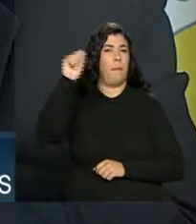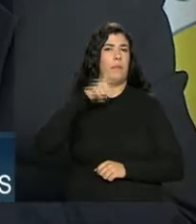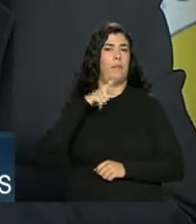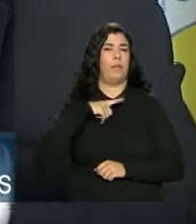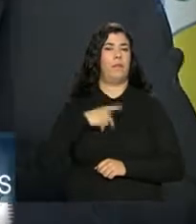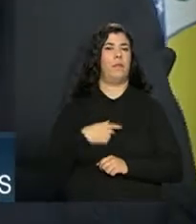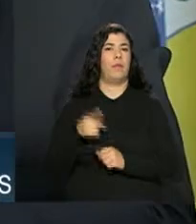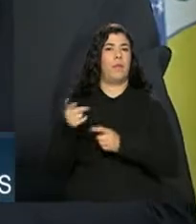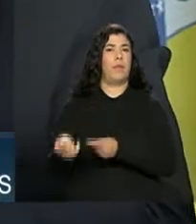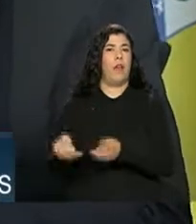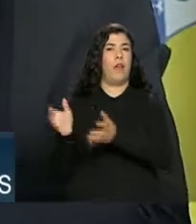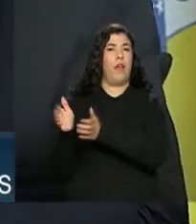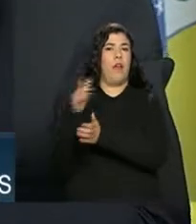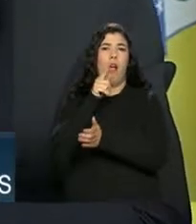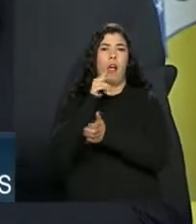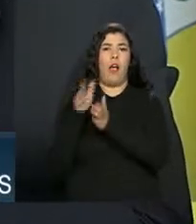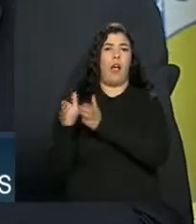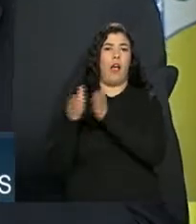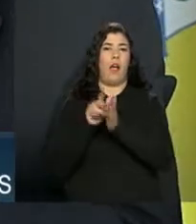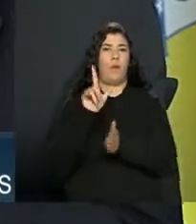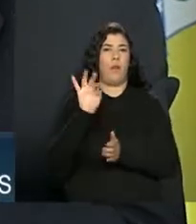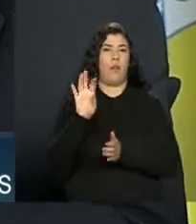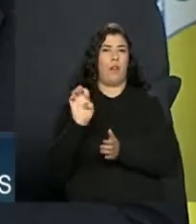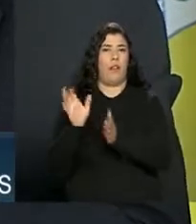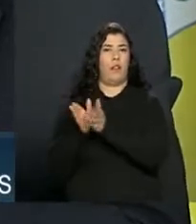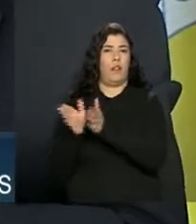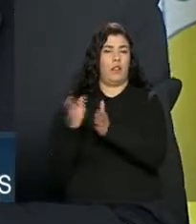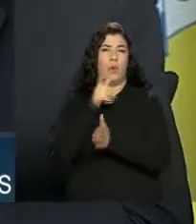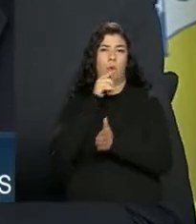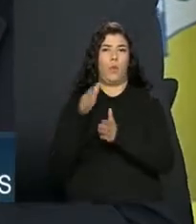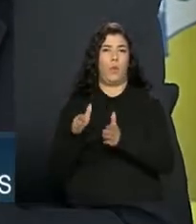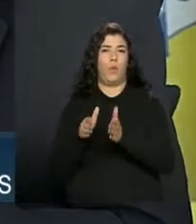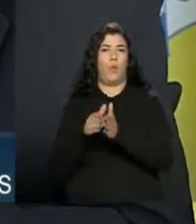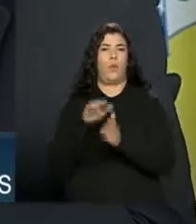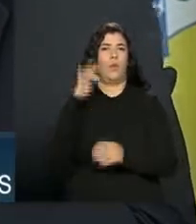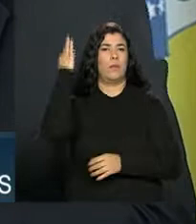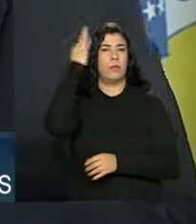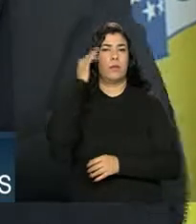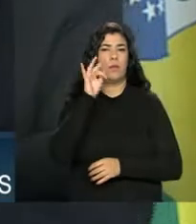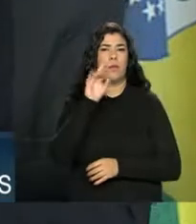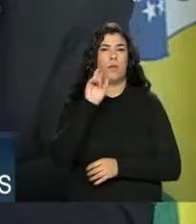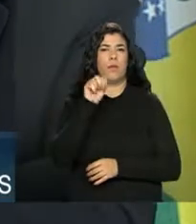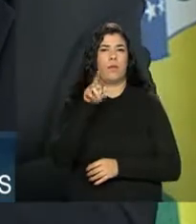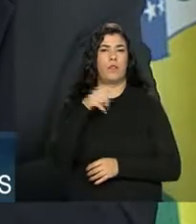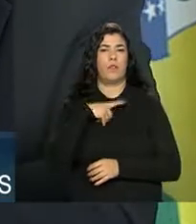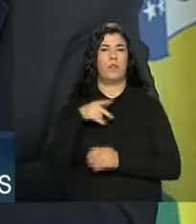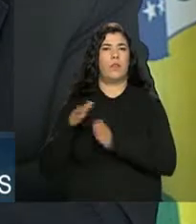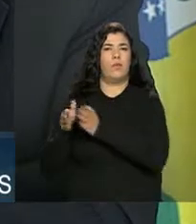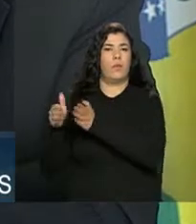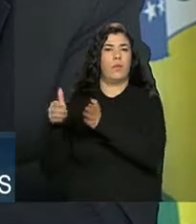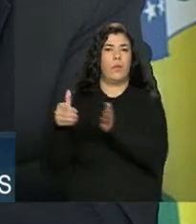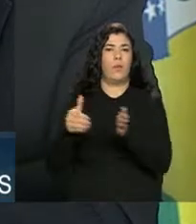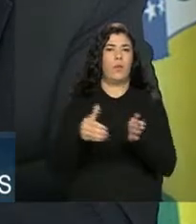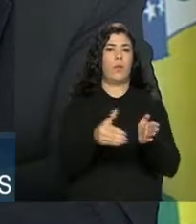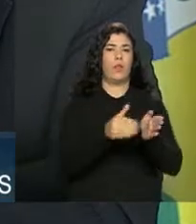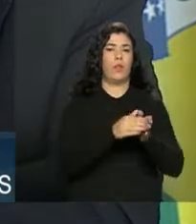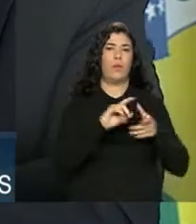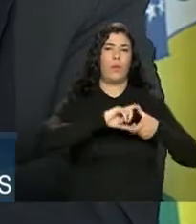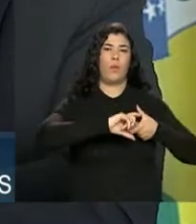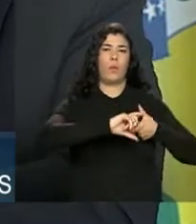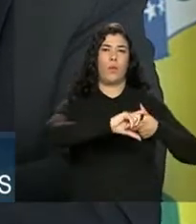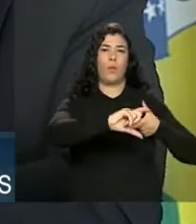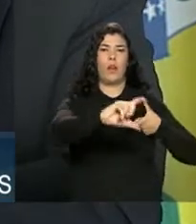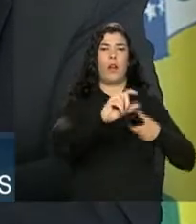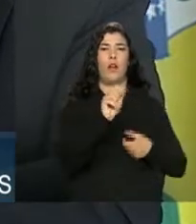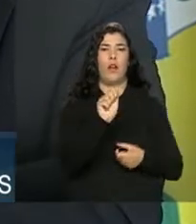transposição do Rio São Francisco no eixo Leste para alimentar as adutoras do Agreste que